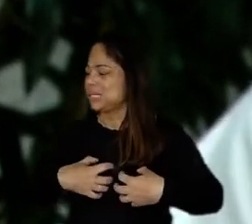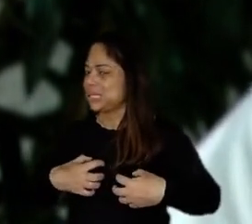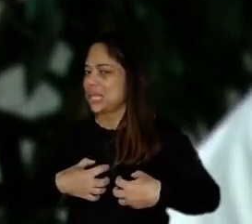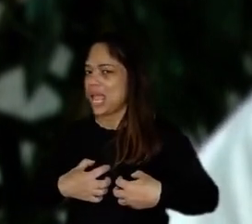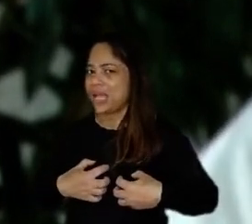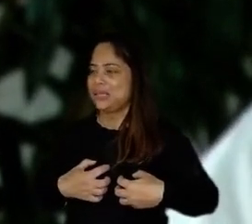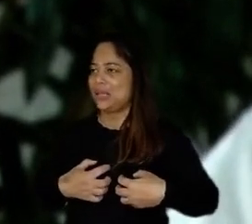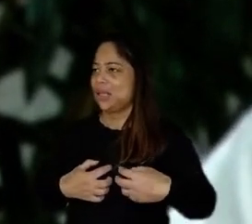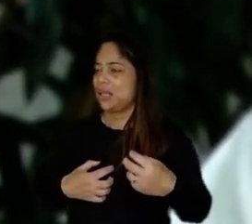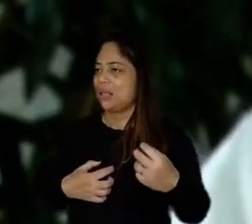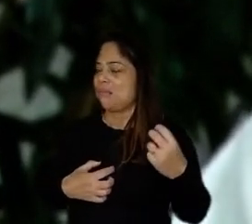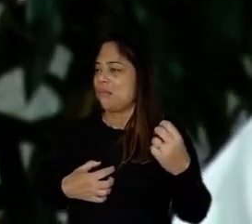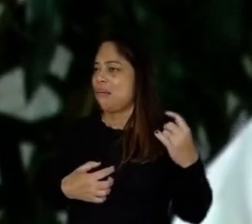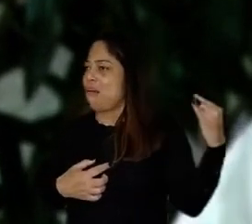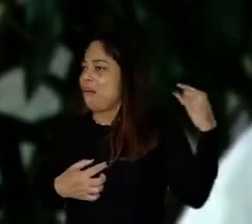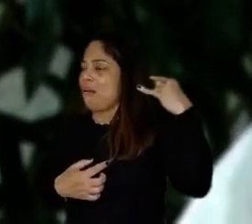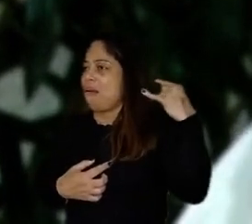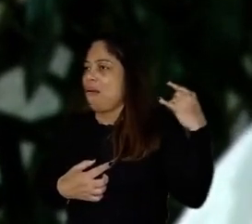você,